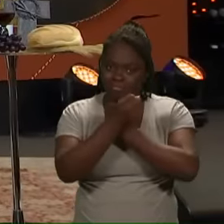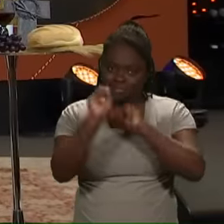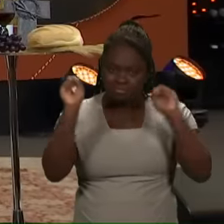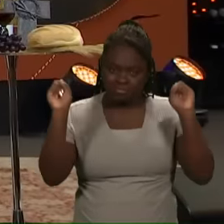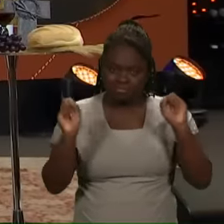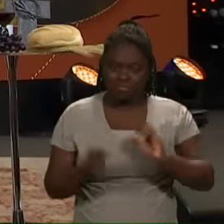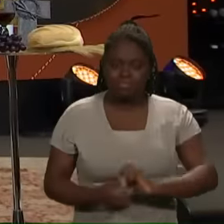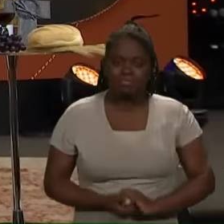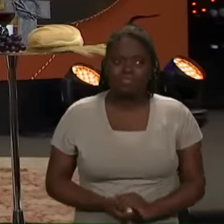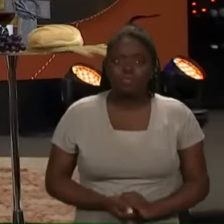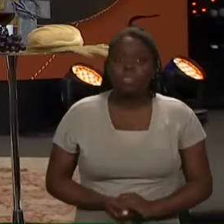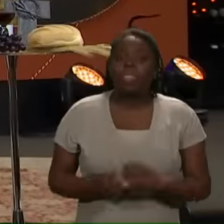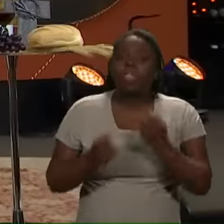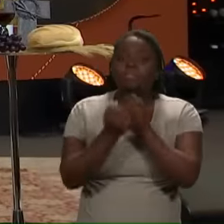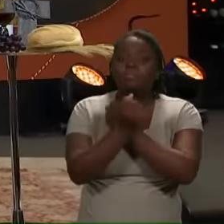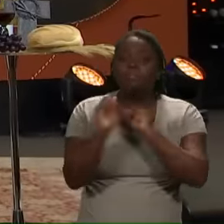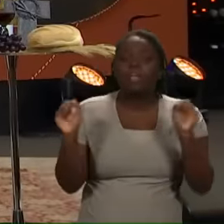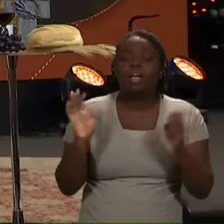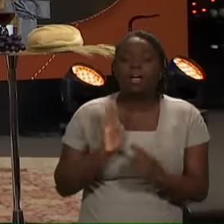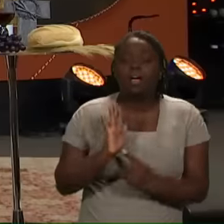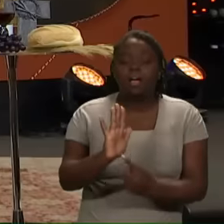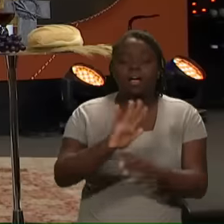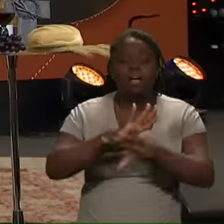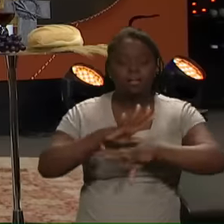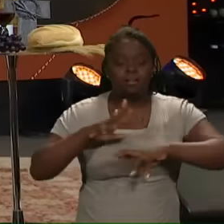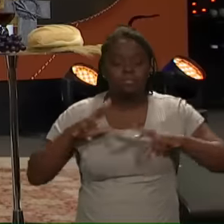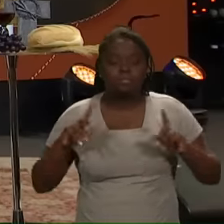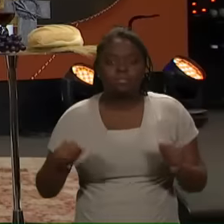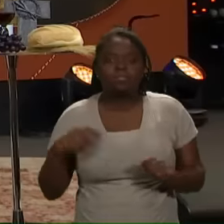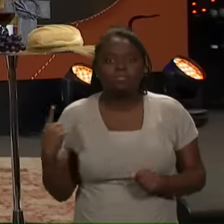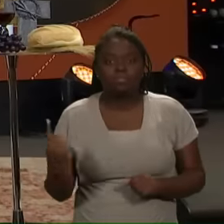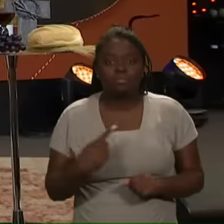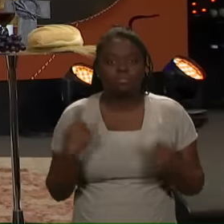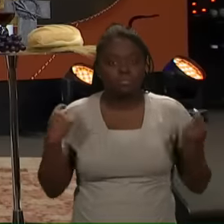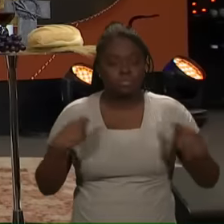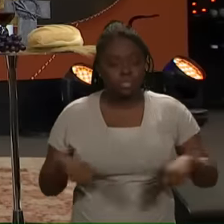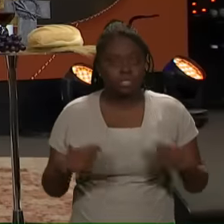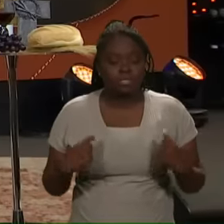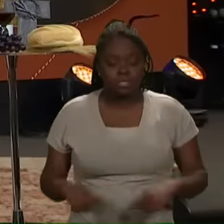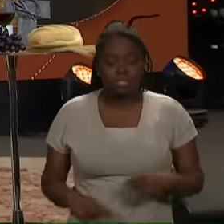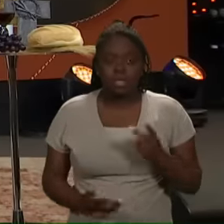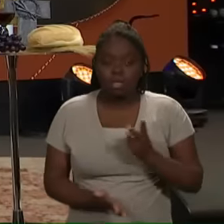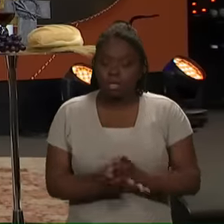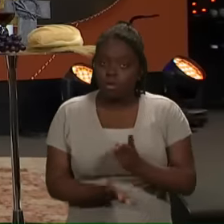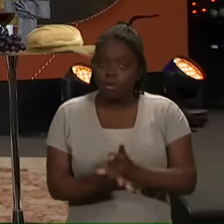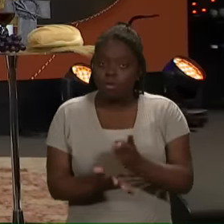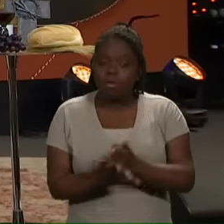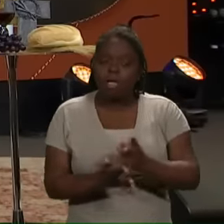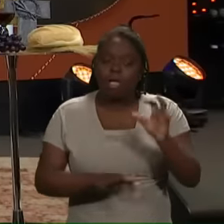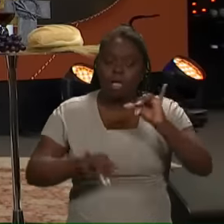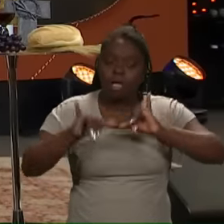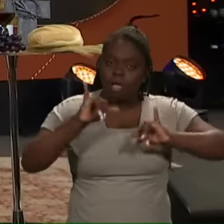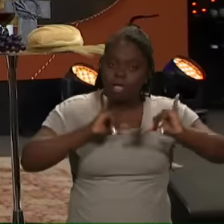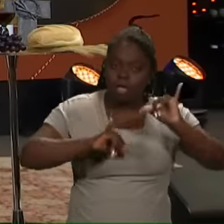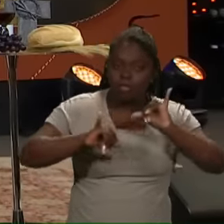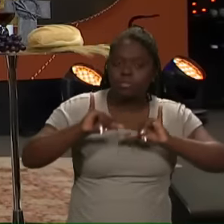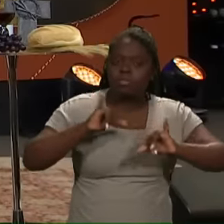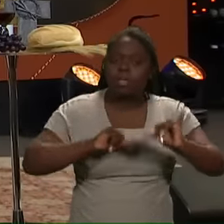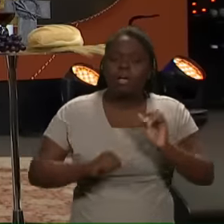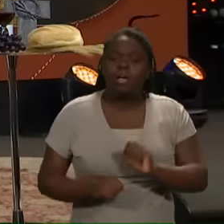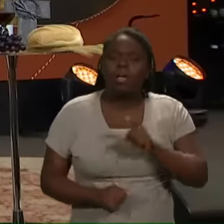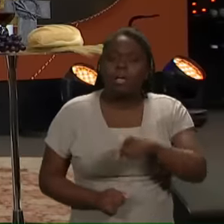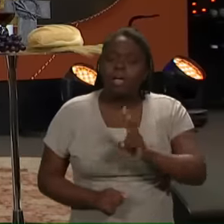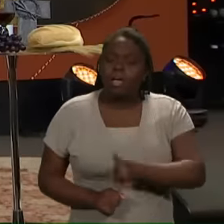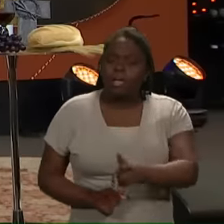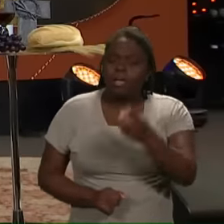E essa libertação traz essa cura. E nós precisamos manter a unção. Sabe, você vai ver a unção sempre